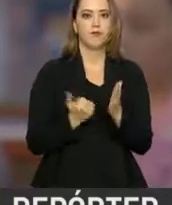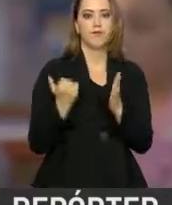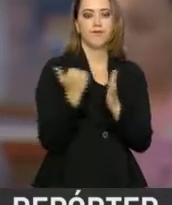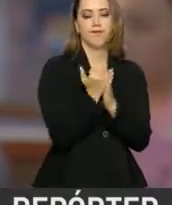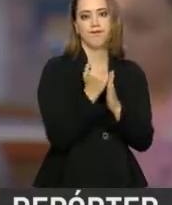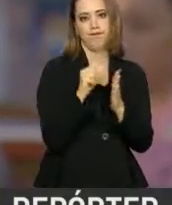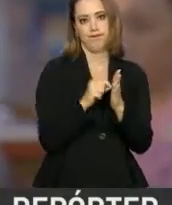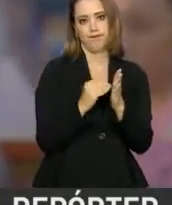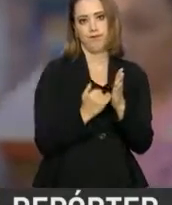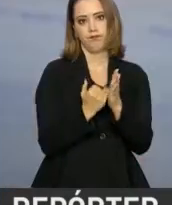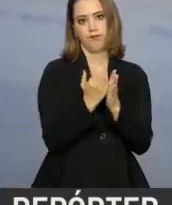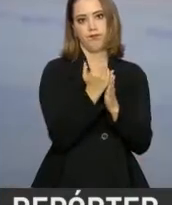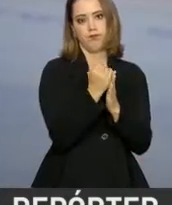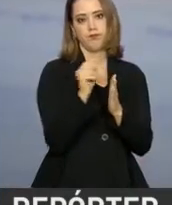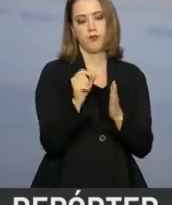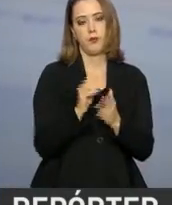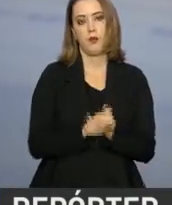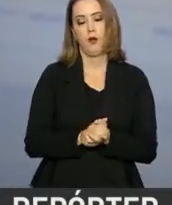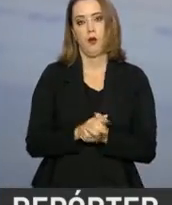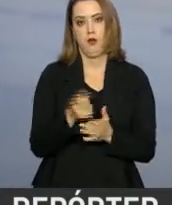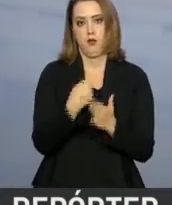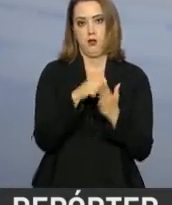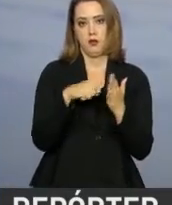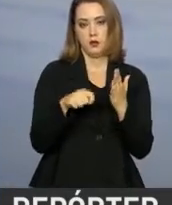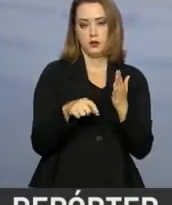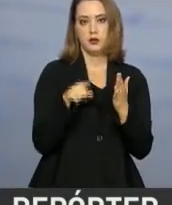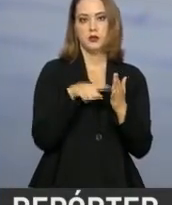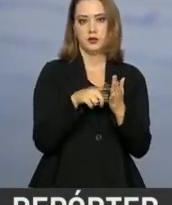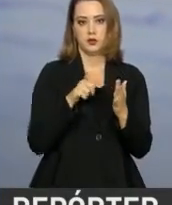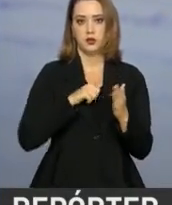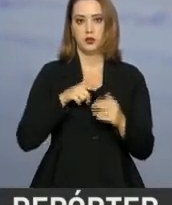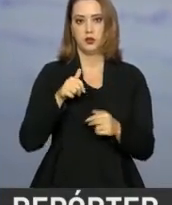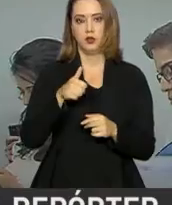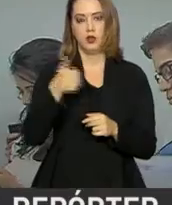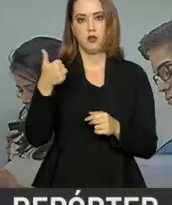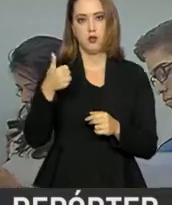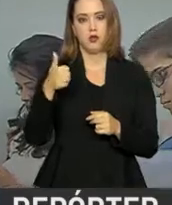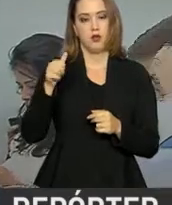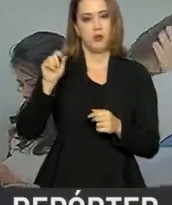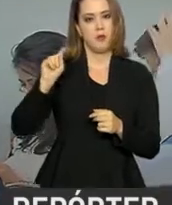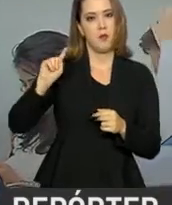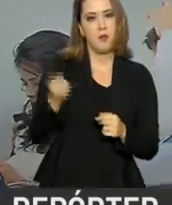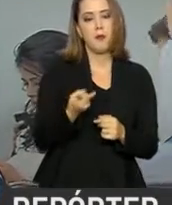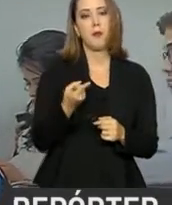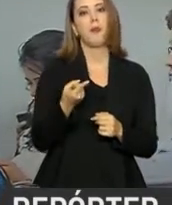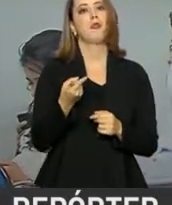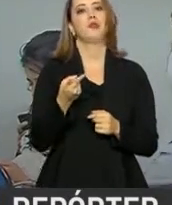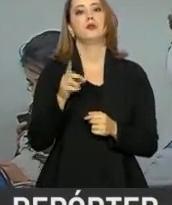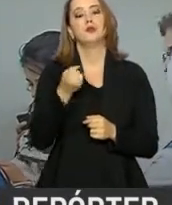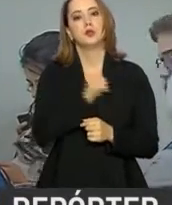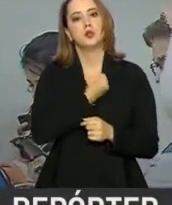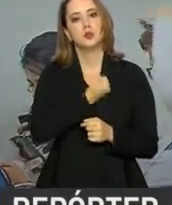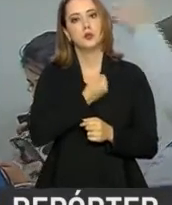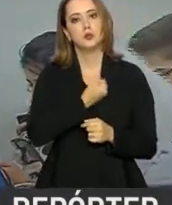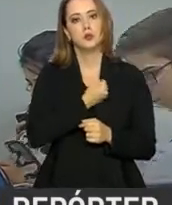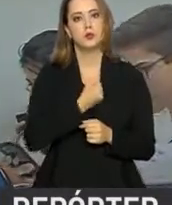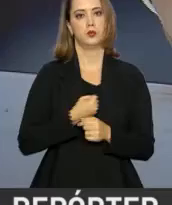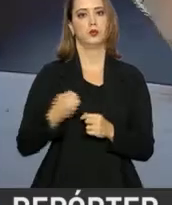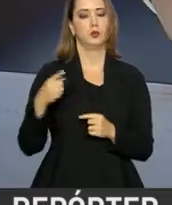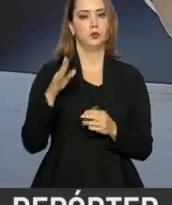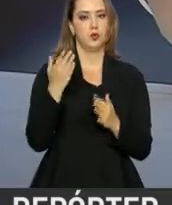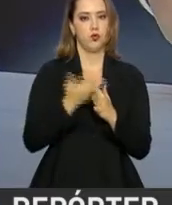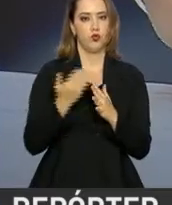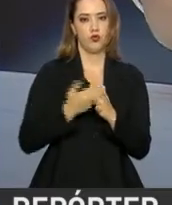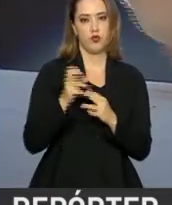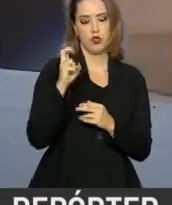em função disso a prova de redação do enem vale 1.000 pontos 200 para cada uma das cinco competências avaliadas